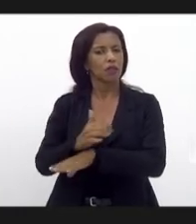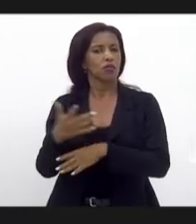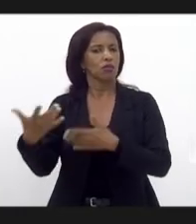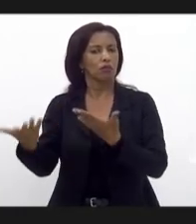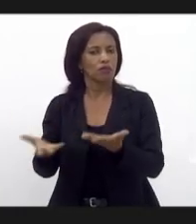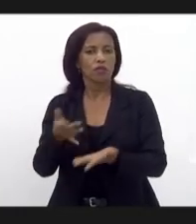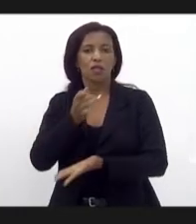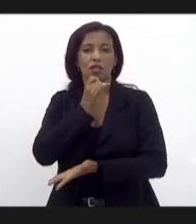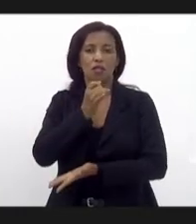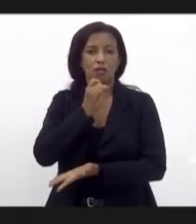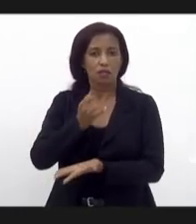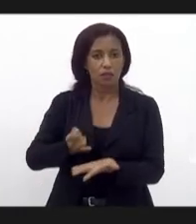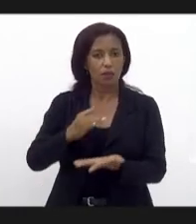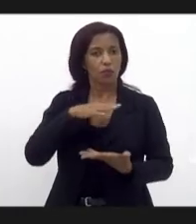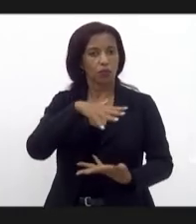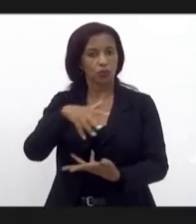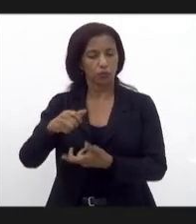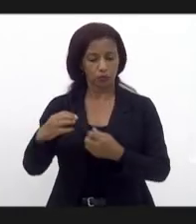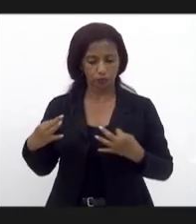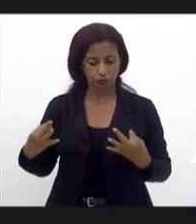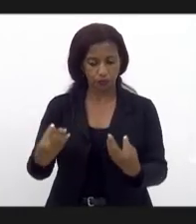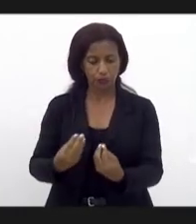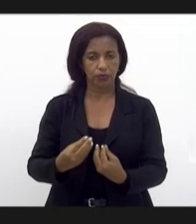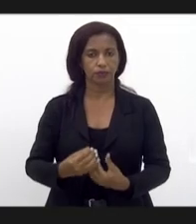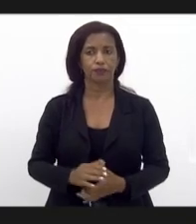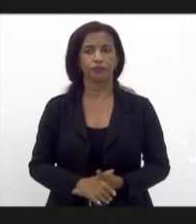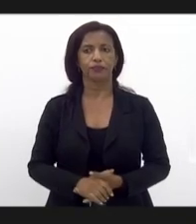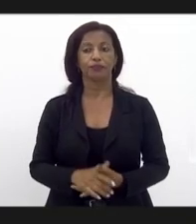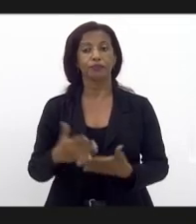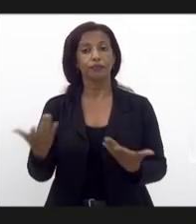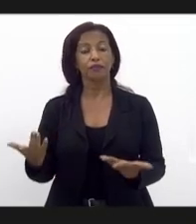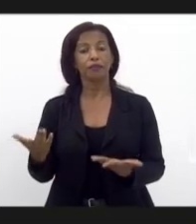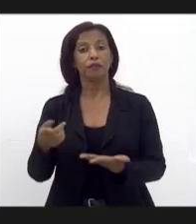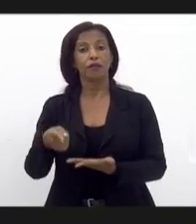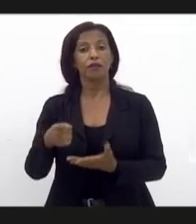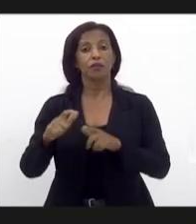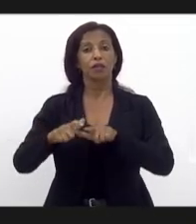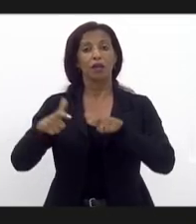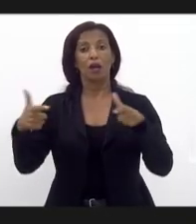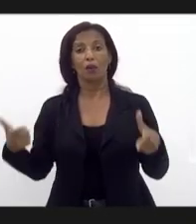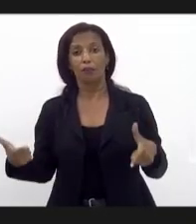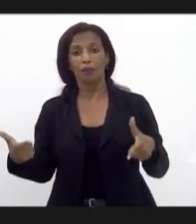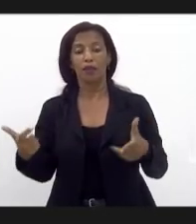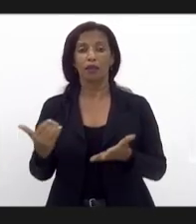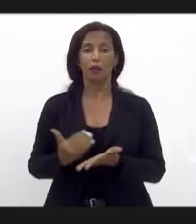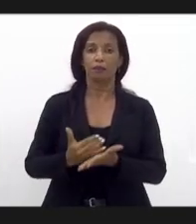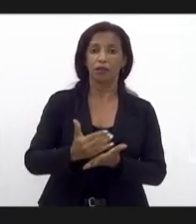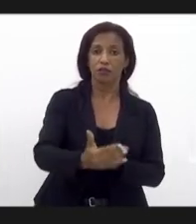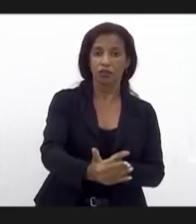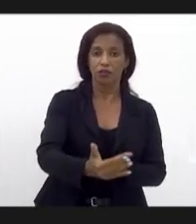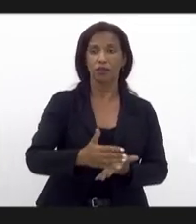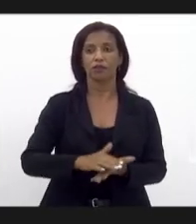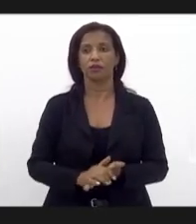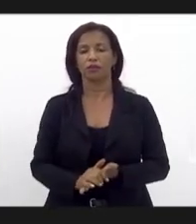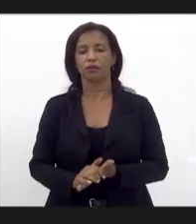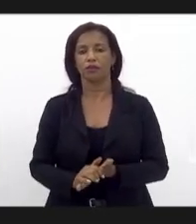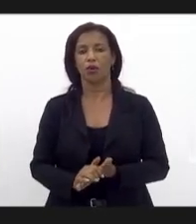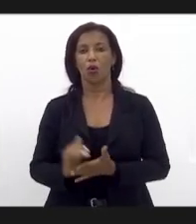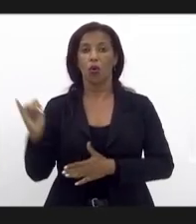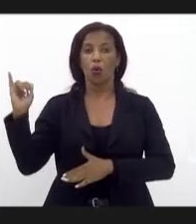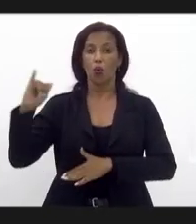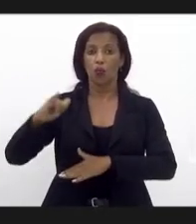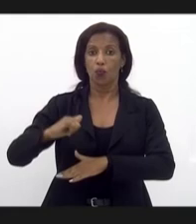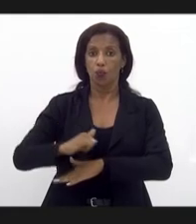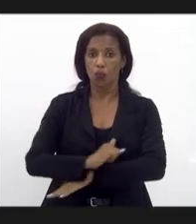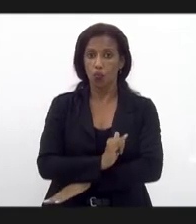tem exemplos no mundo inteiro. Né? E aí você aumentaria, a partir disso, você aumentaria o fluxo de voos